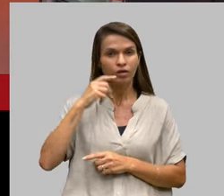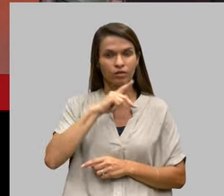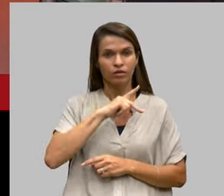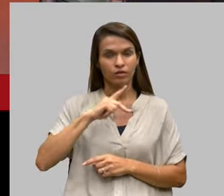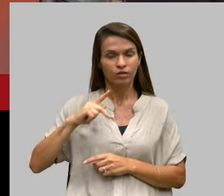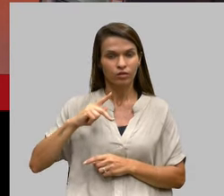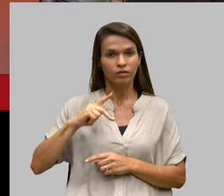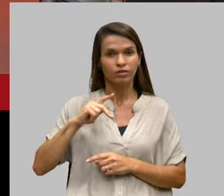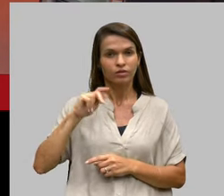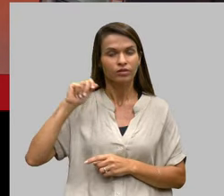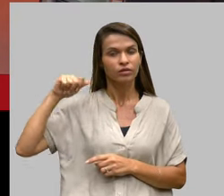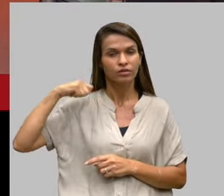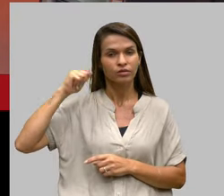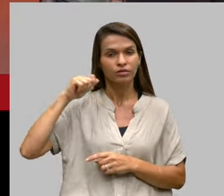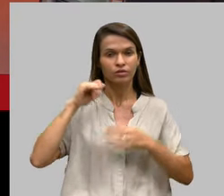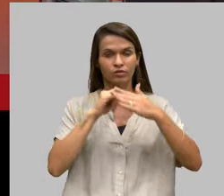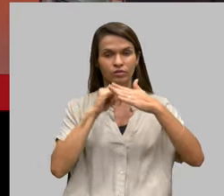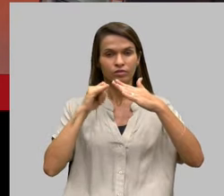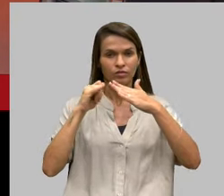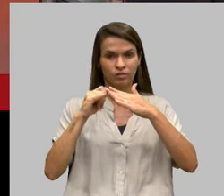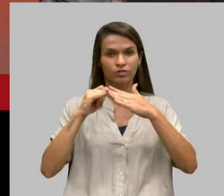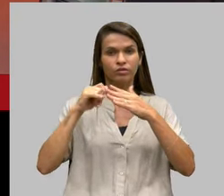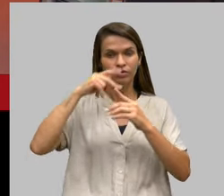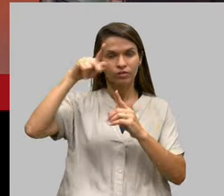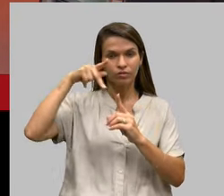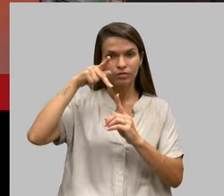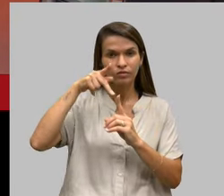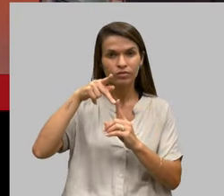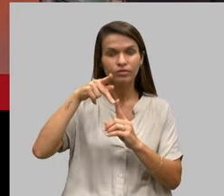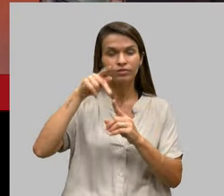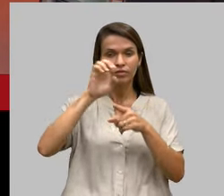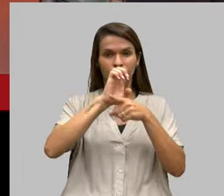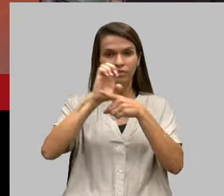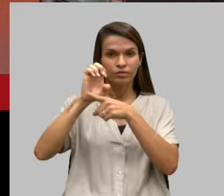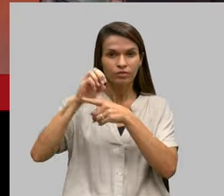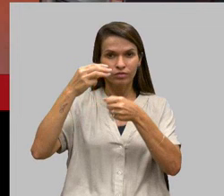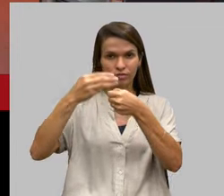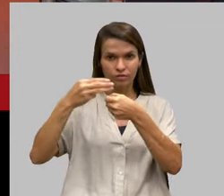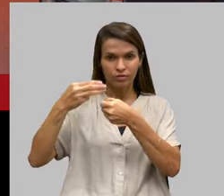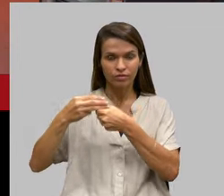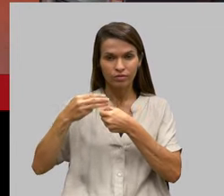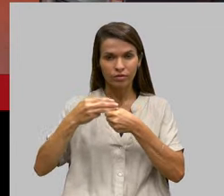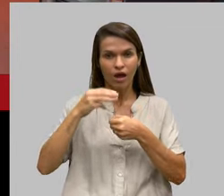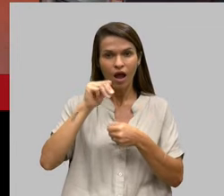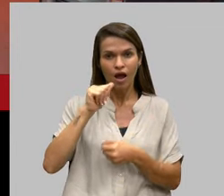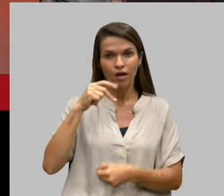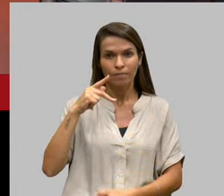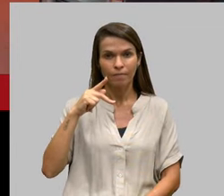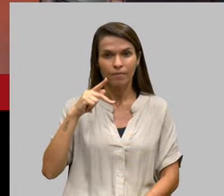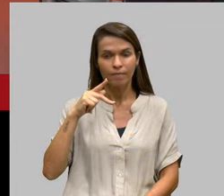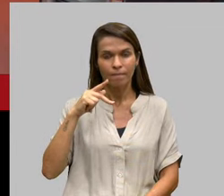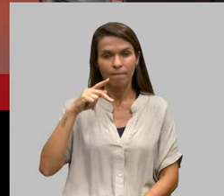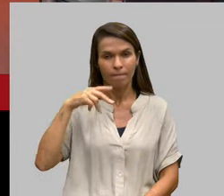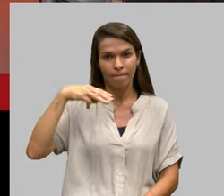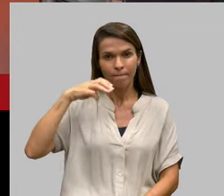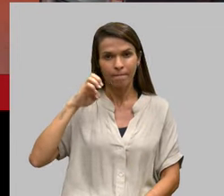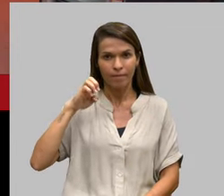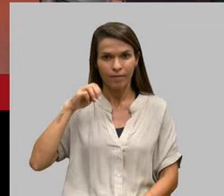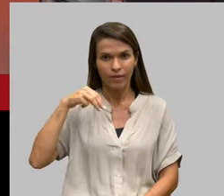Brasileira de ins de previdência estaduais e municipais abipem e primeiro